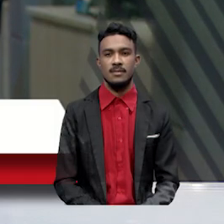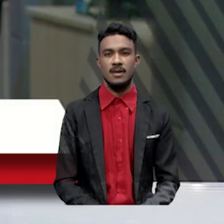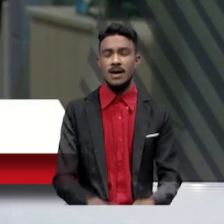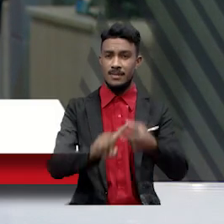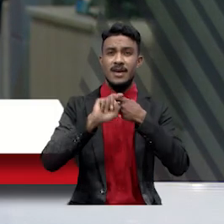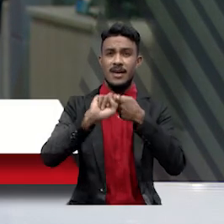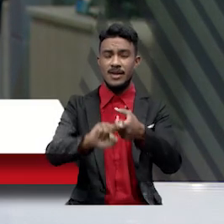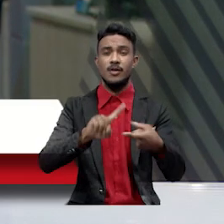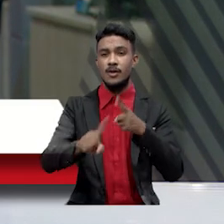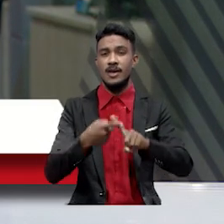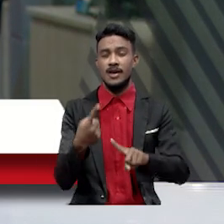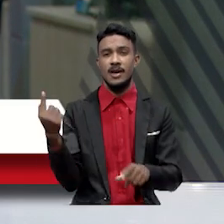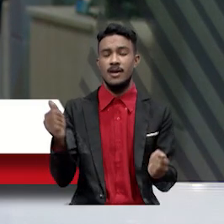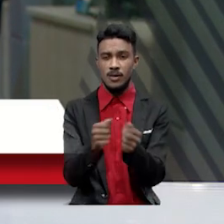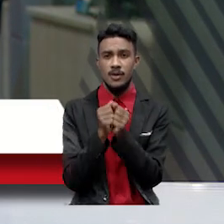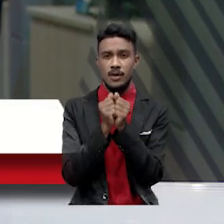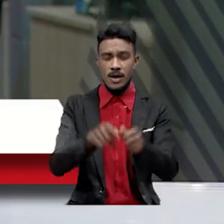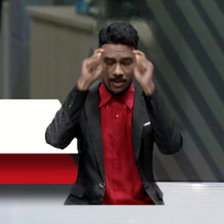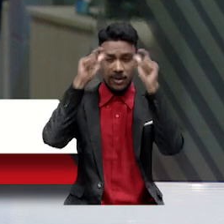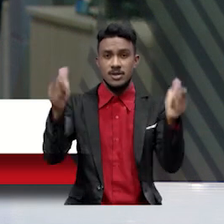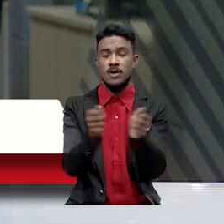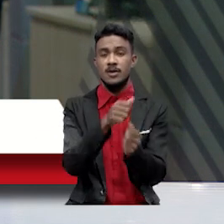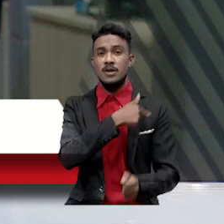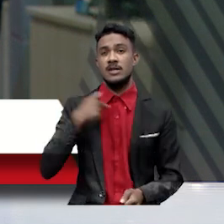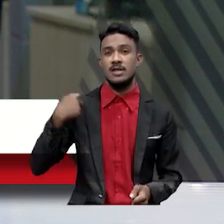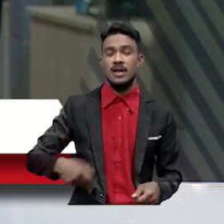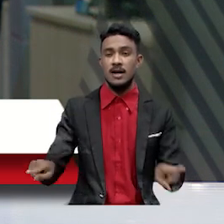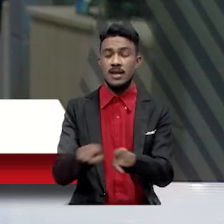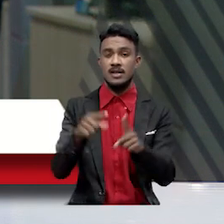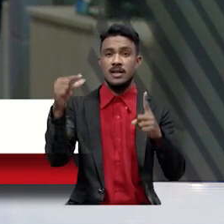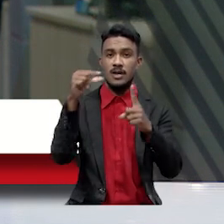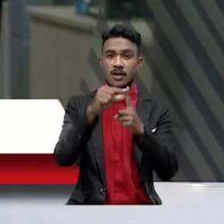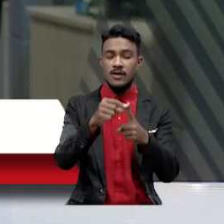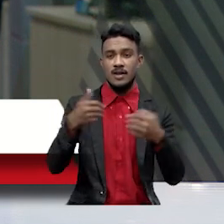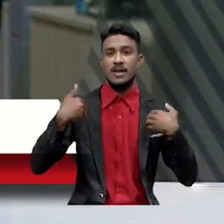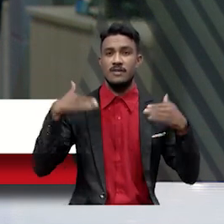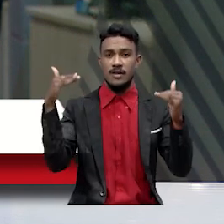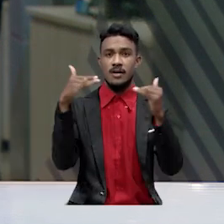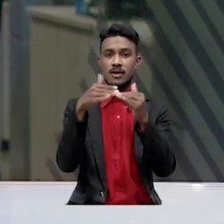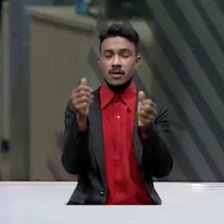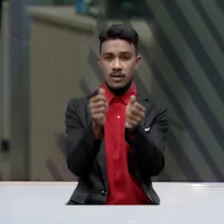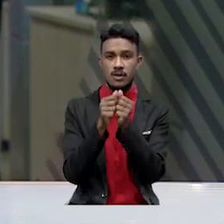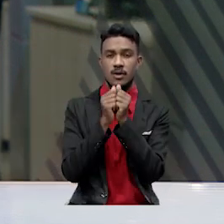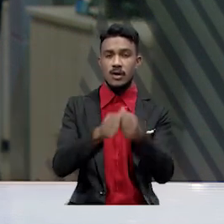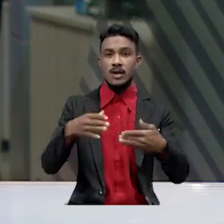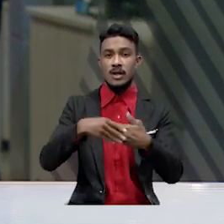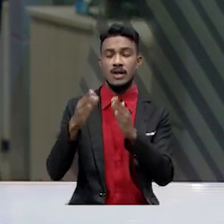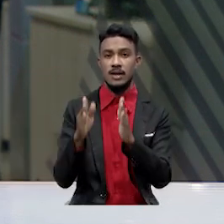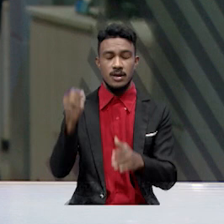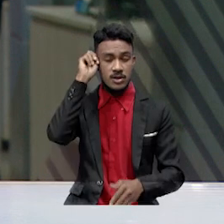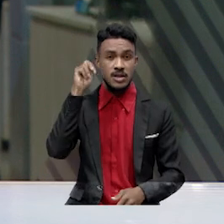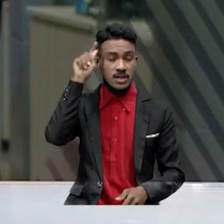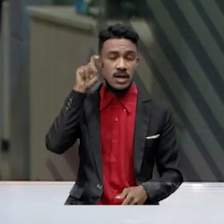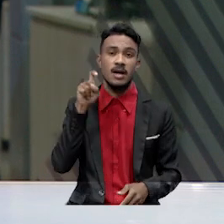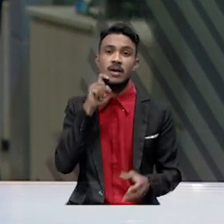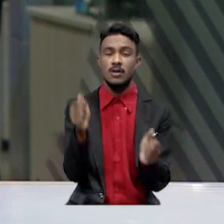Remetem laço amizade entre Timor-Leste e China no dar tópico central e assoro mútuo entre o líder nacional que era Alexandre Guzmão, o